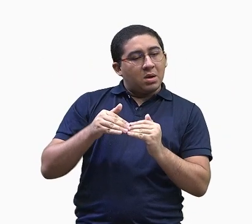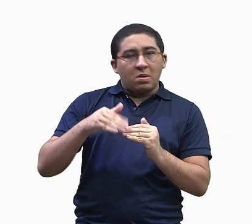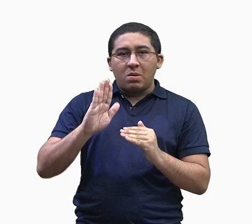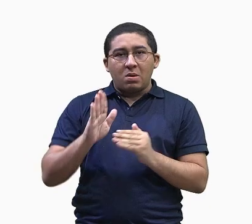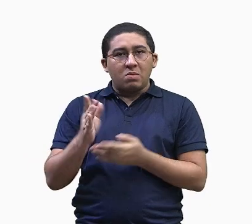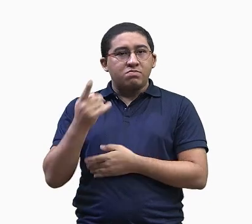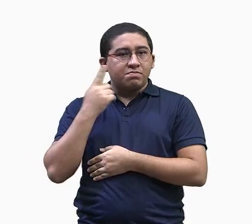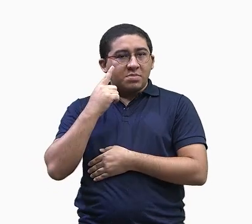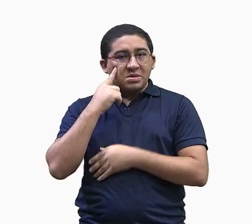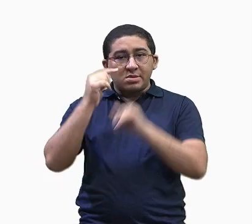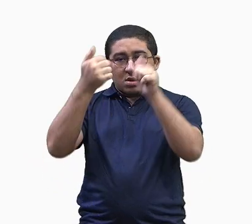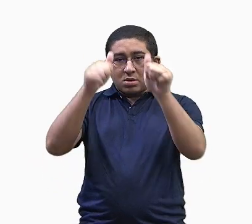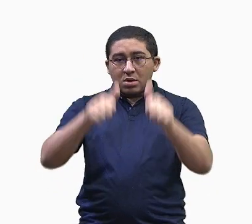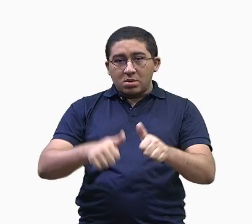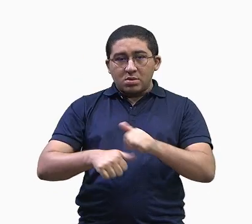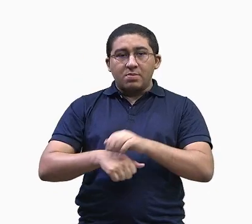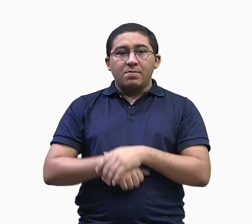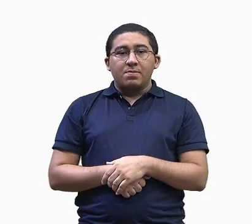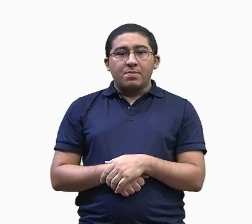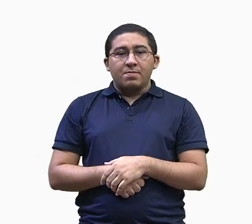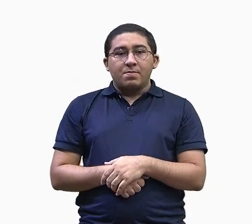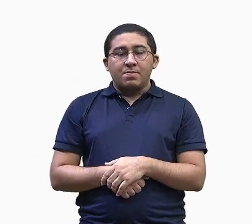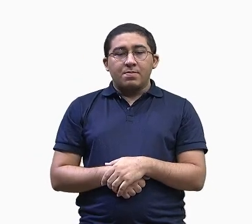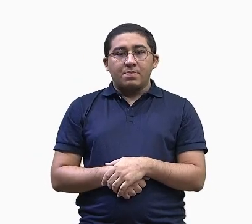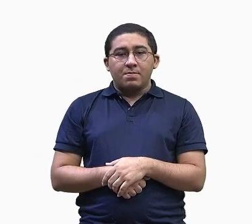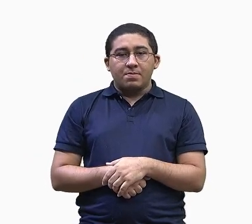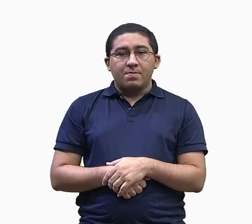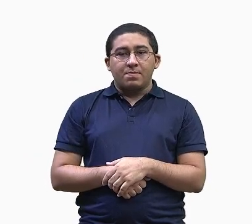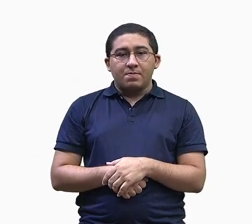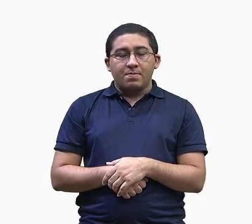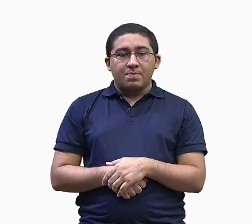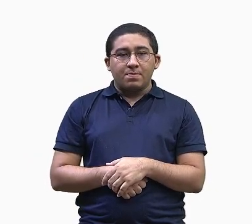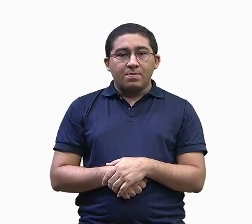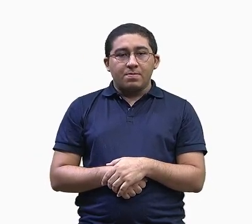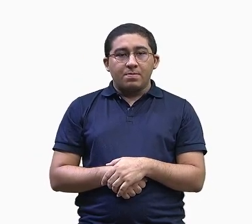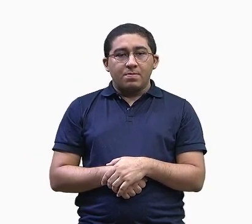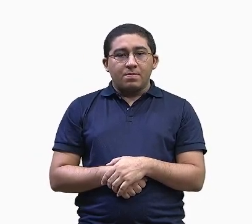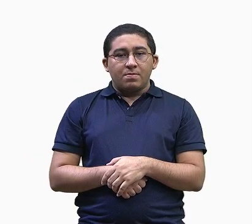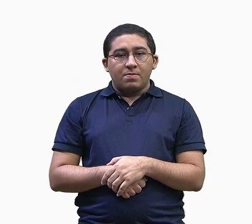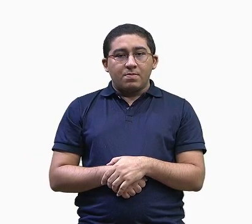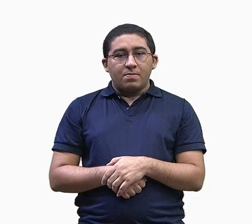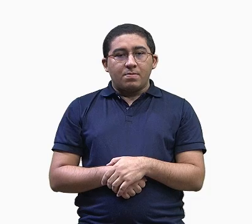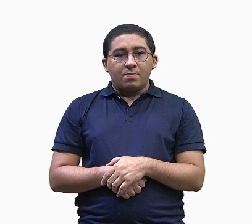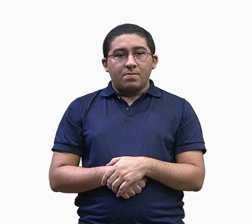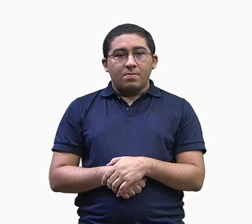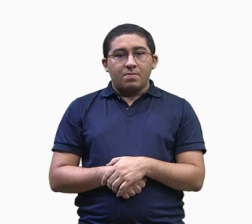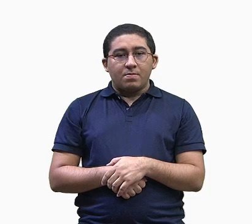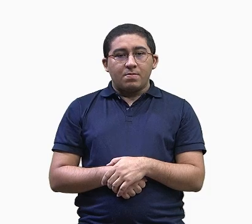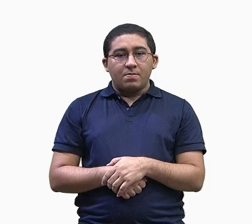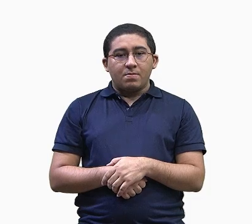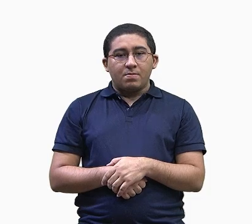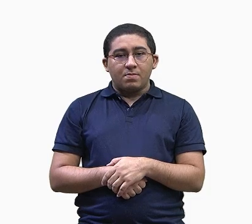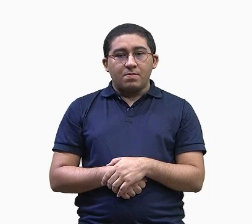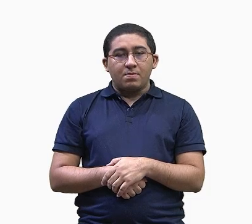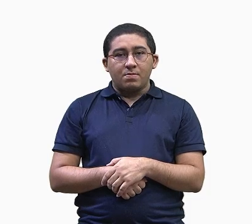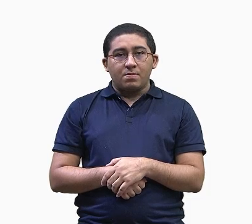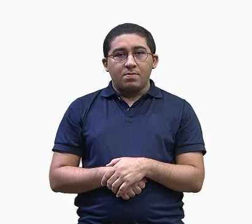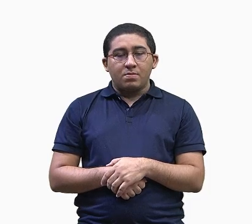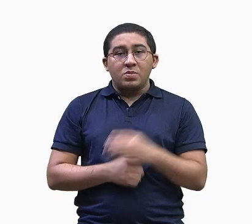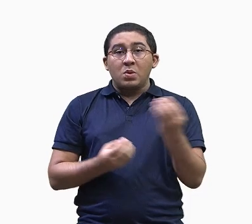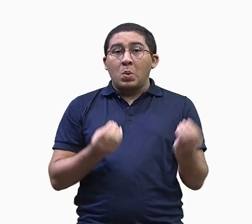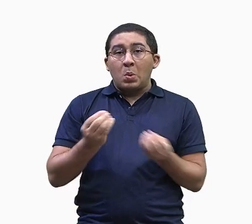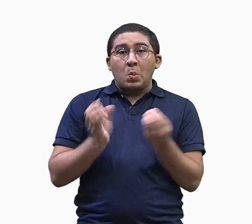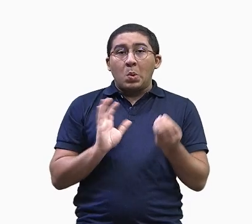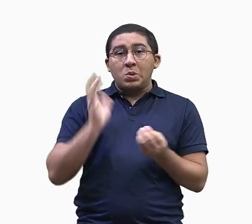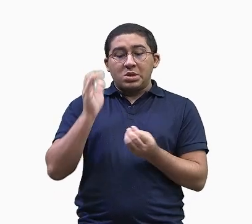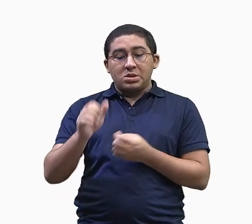gente vai verificar, como nós vimos ali no vídeo, de uma forma geral, né, a formação desses sedimentos, dessas